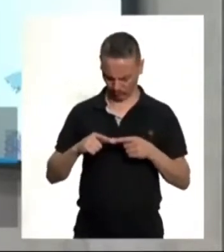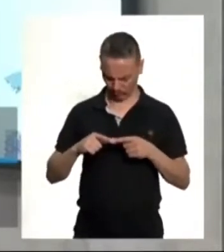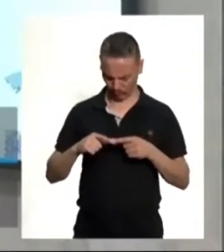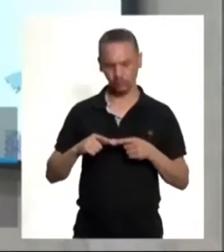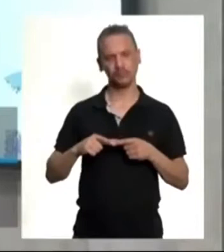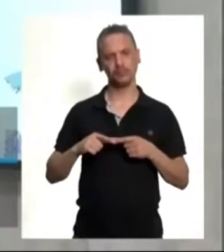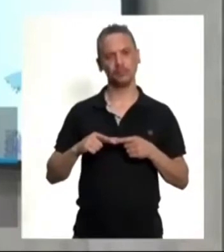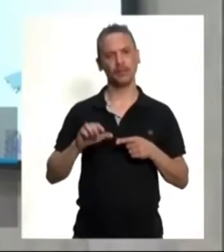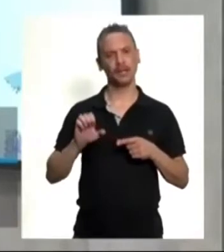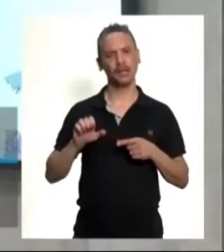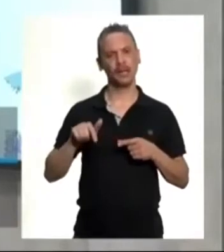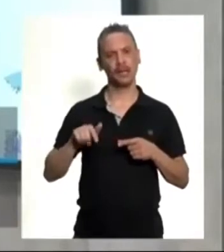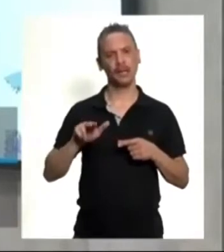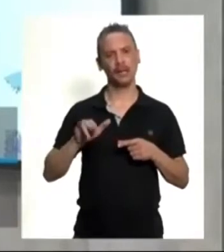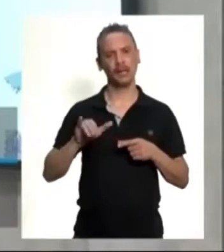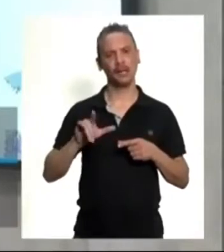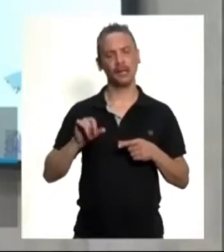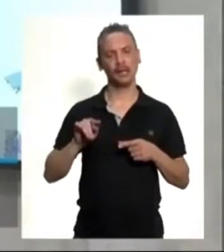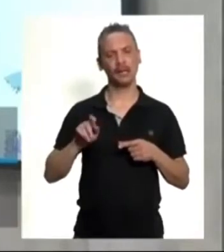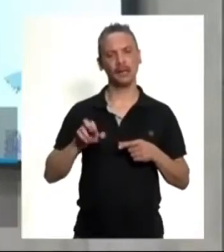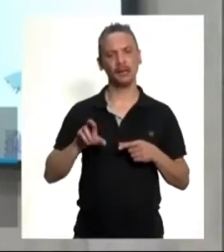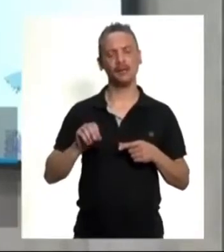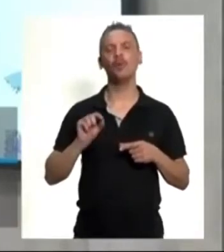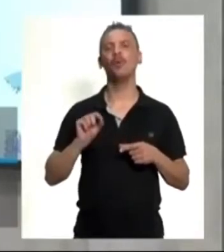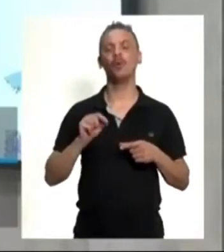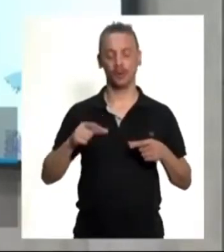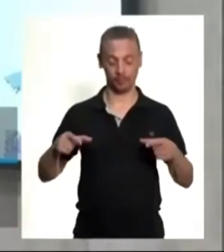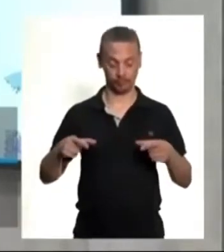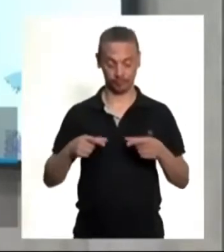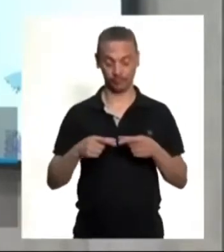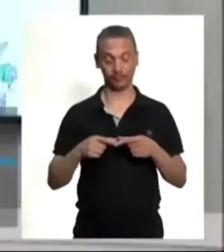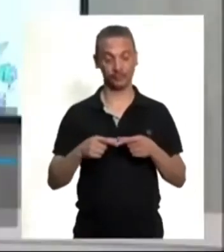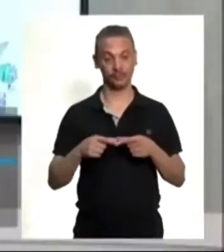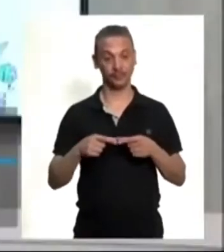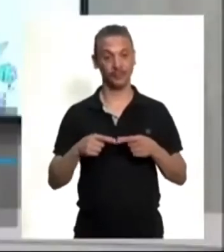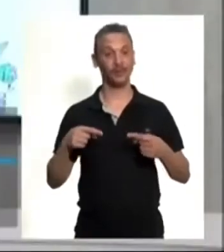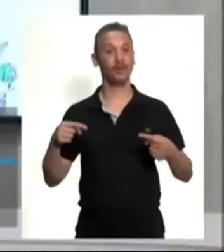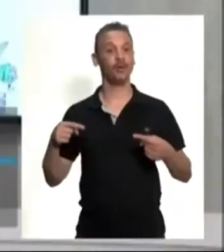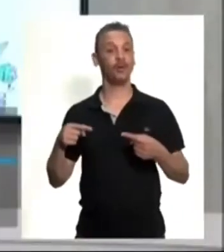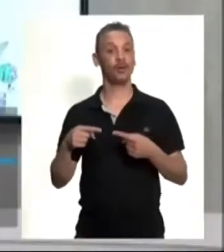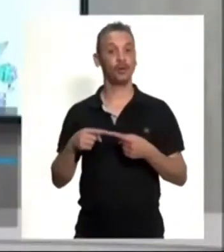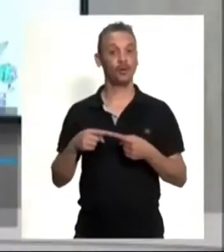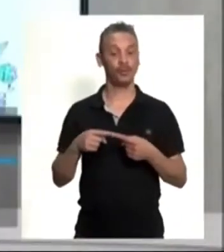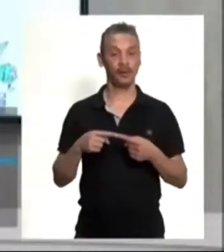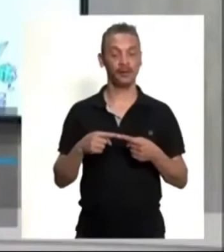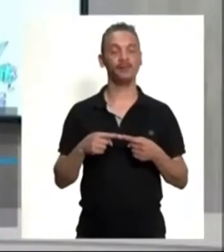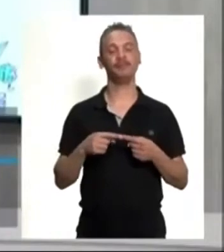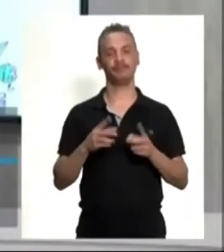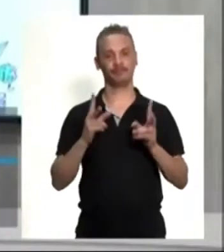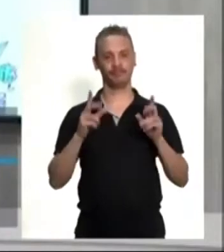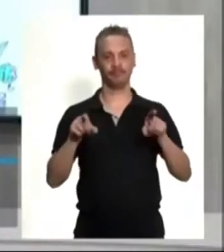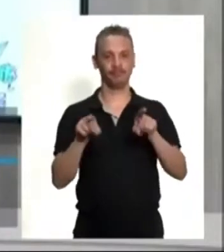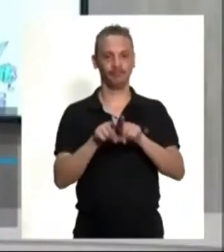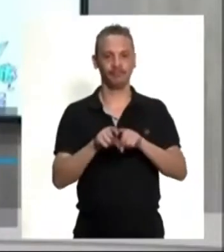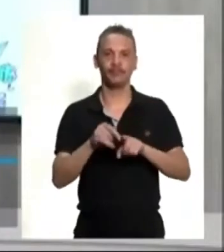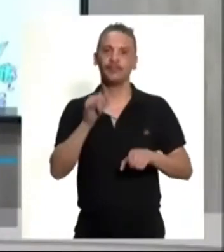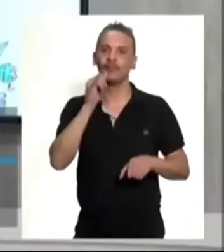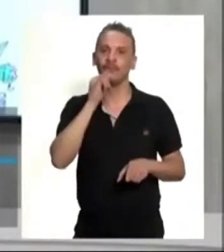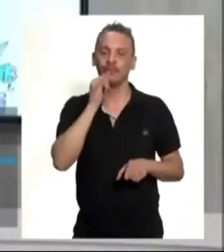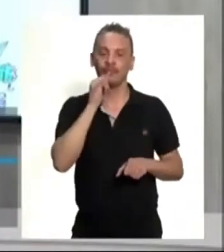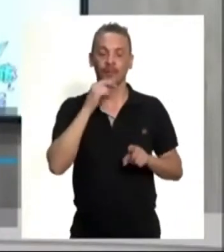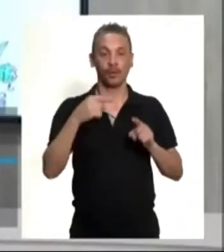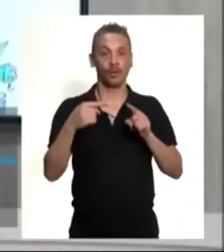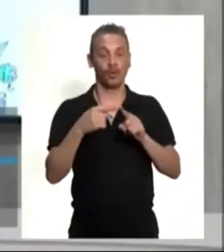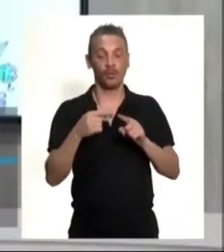é o triângulo equilátero. Lembra que um polígono regular, galera, ele é equilátero e equiângulo. Todo polígono regular tem os